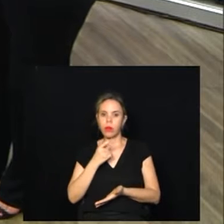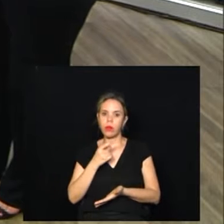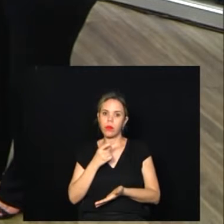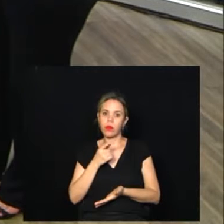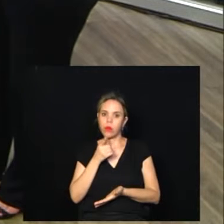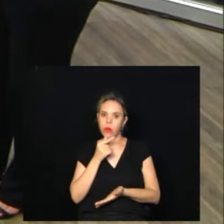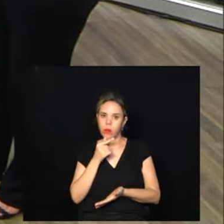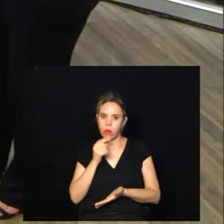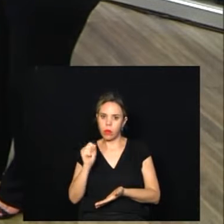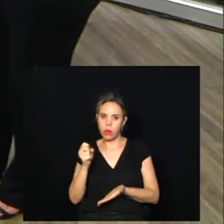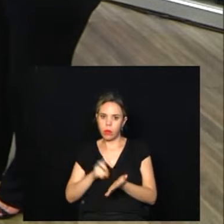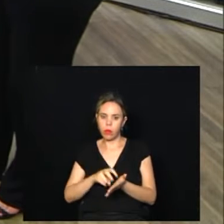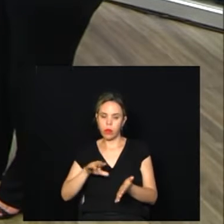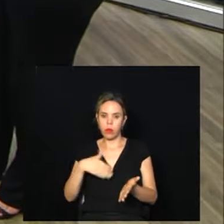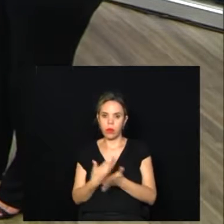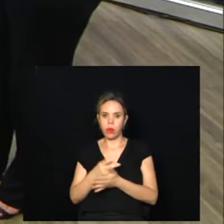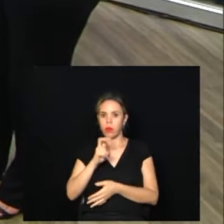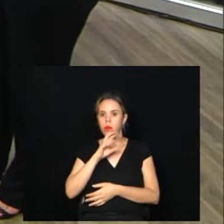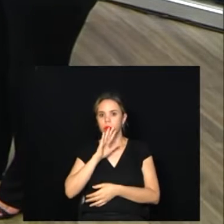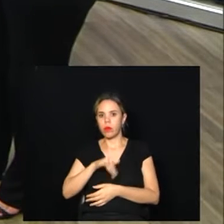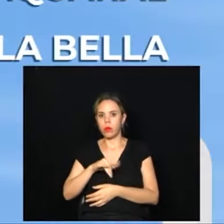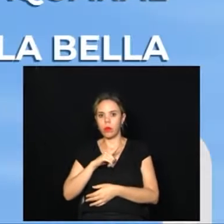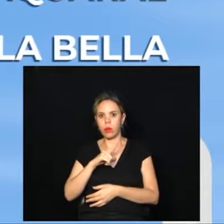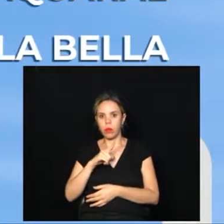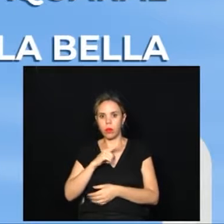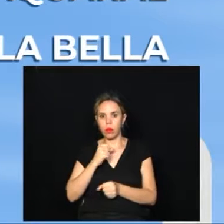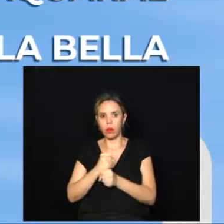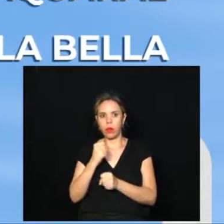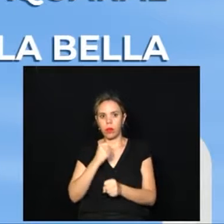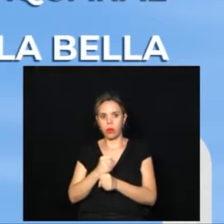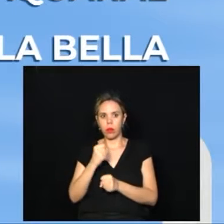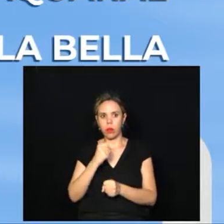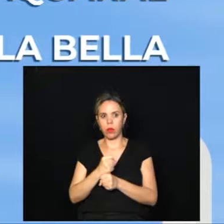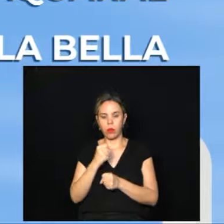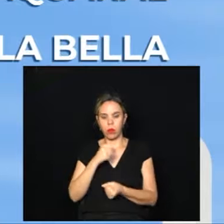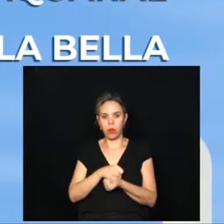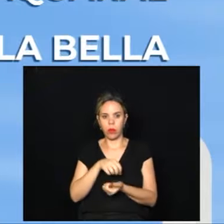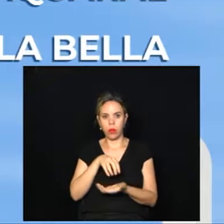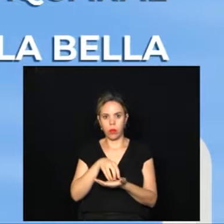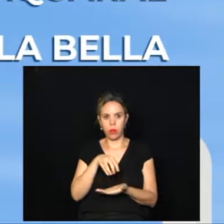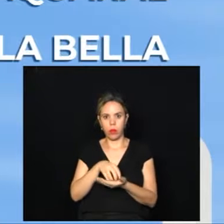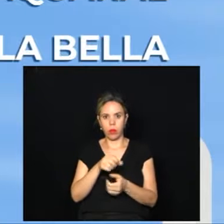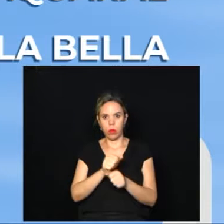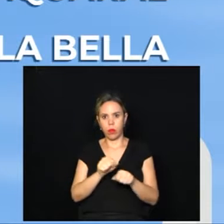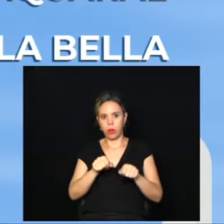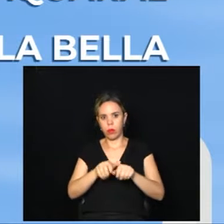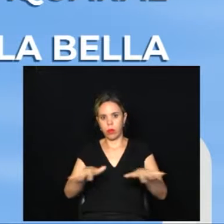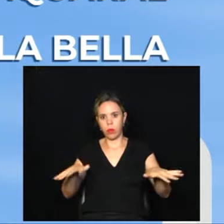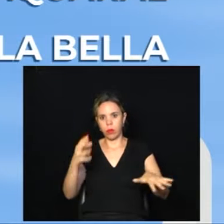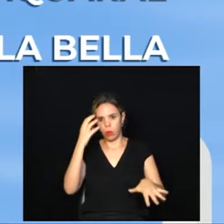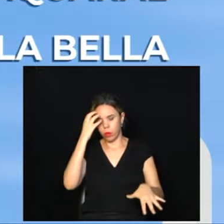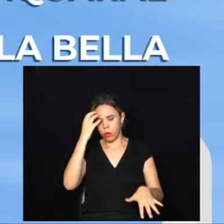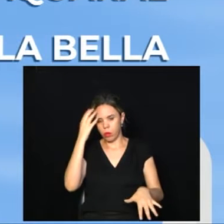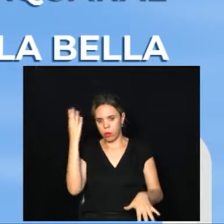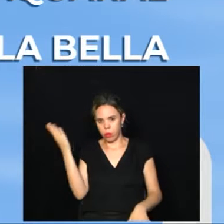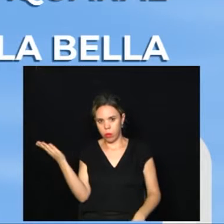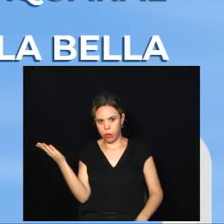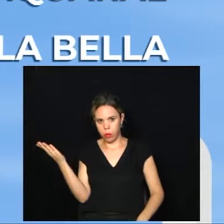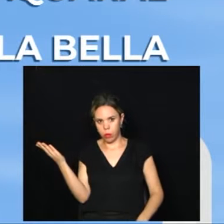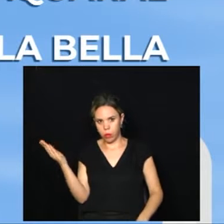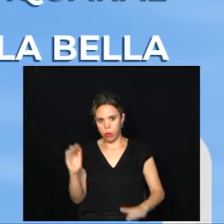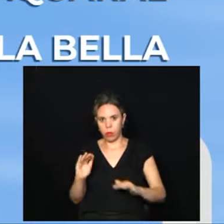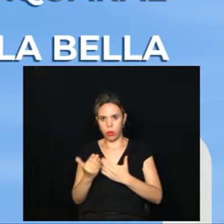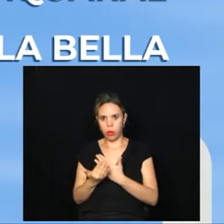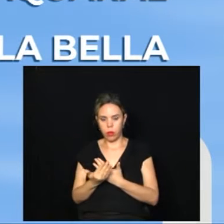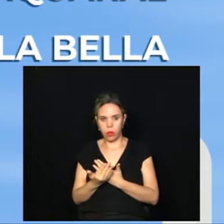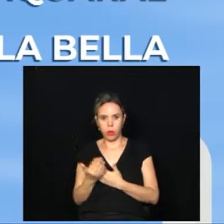8 da manhã e 5 da tarde, vai haver uma obra ali no Centro de Reservação e Distribuição no Taquaral. Por isso, os